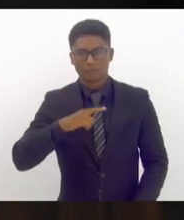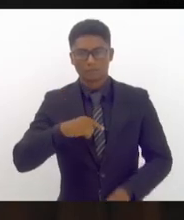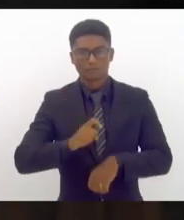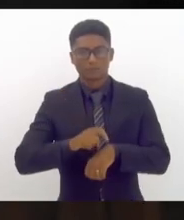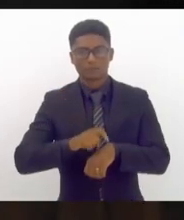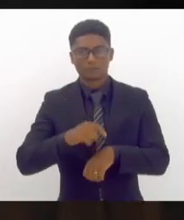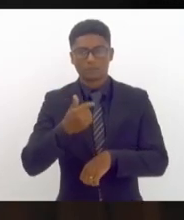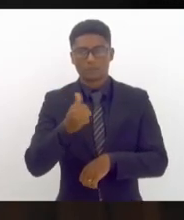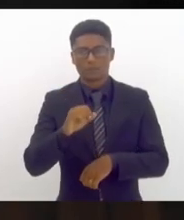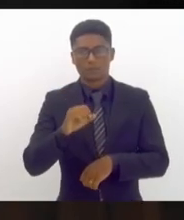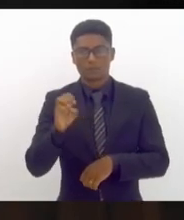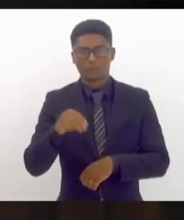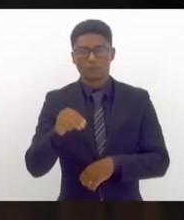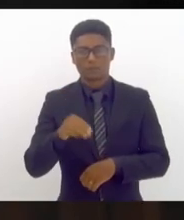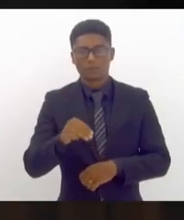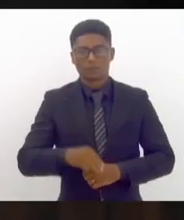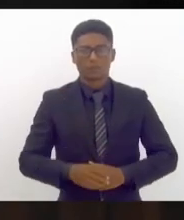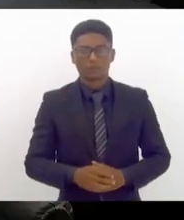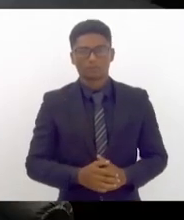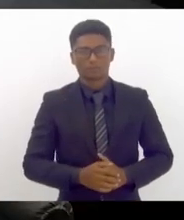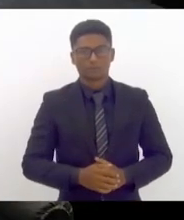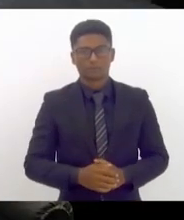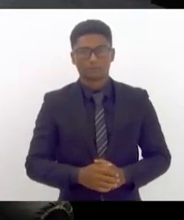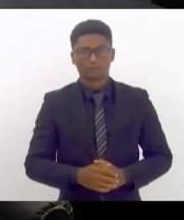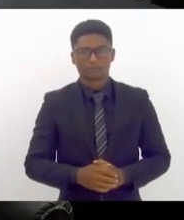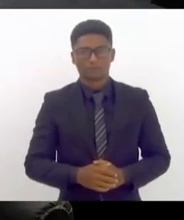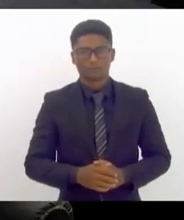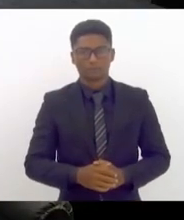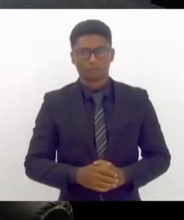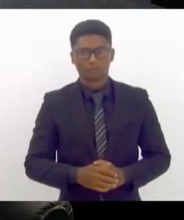dispõe de 10 minutos no tempo regimental.